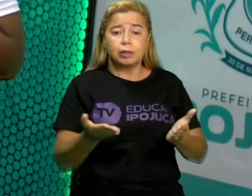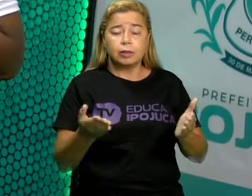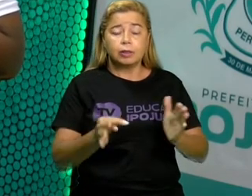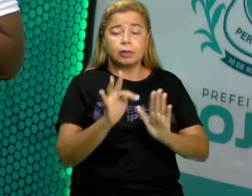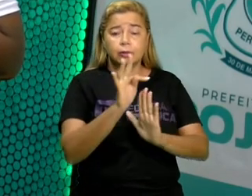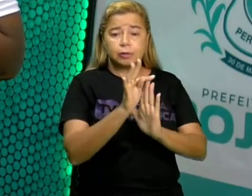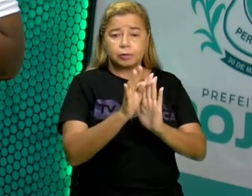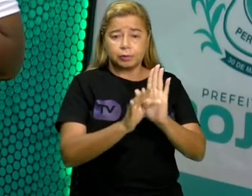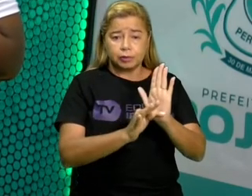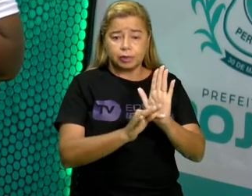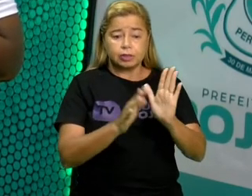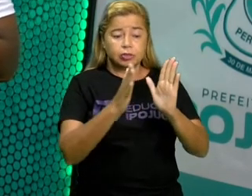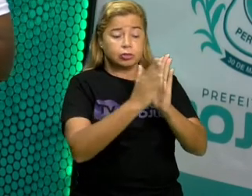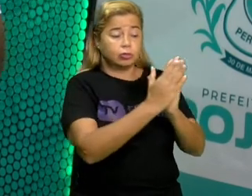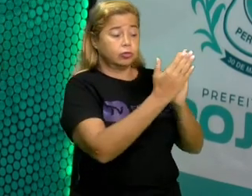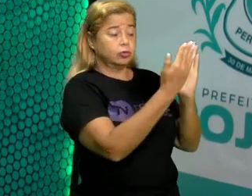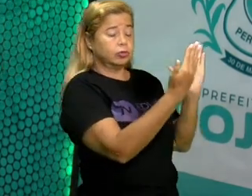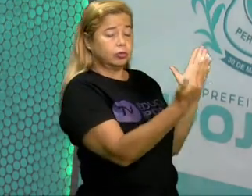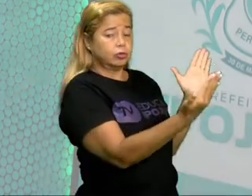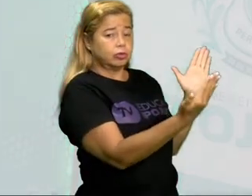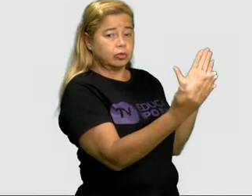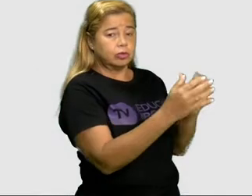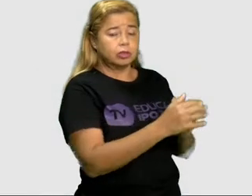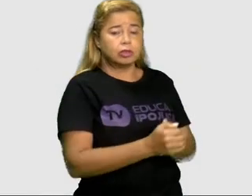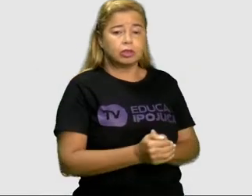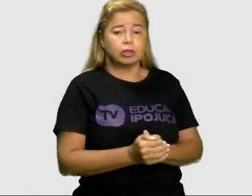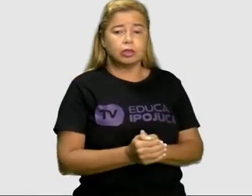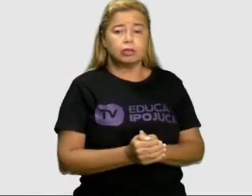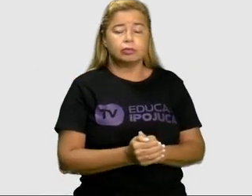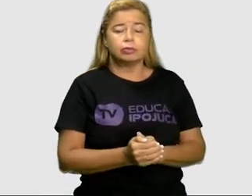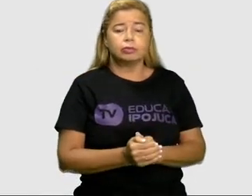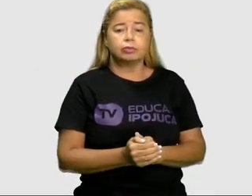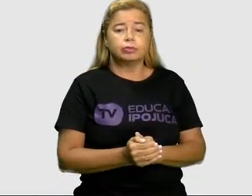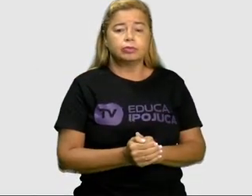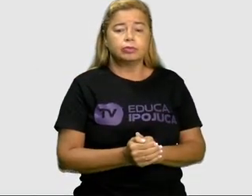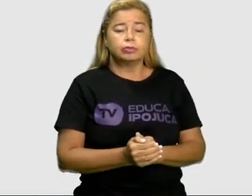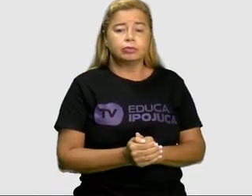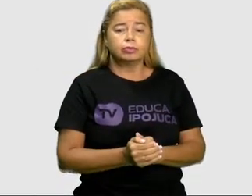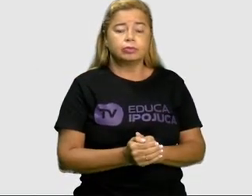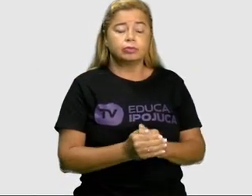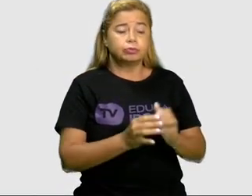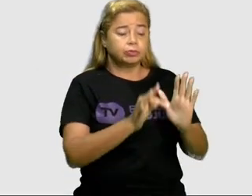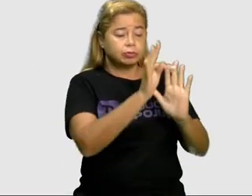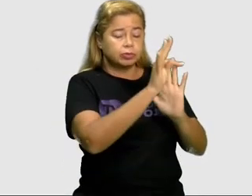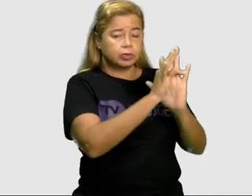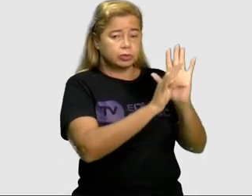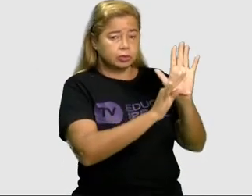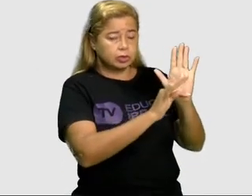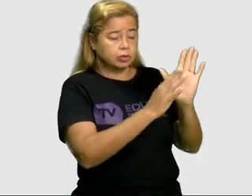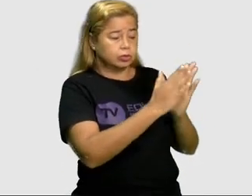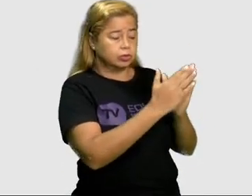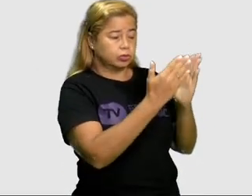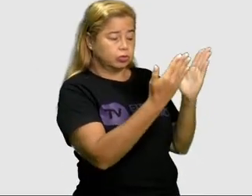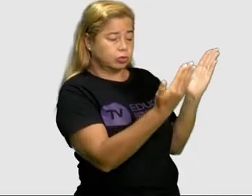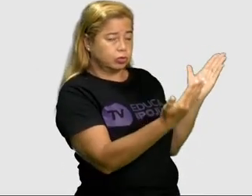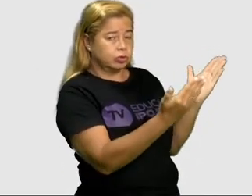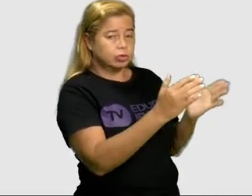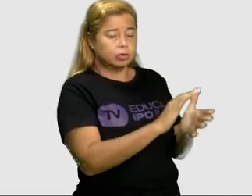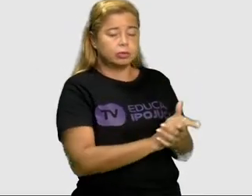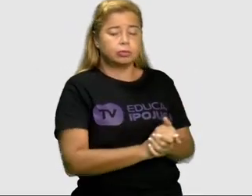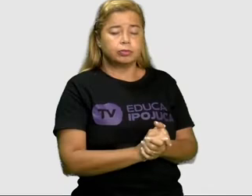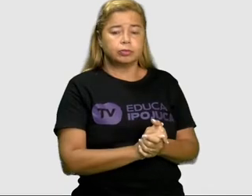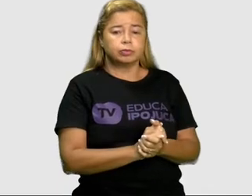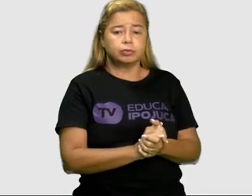é de um jornal aqui ó para a gente analisar um texto Jornal do Comércio